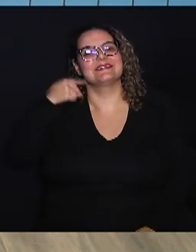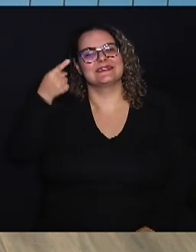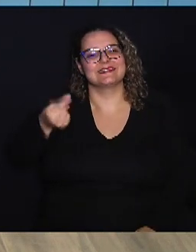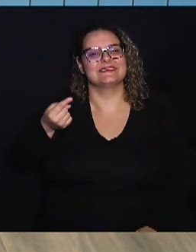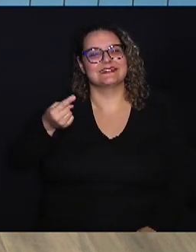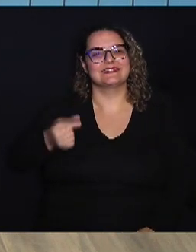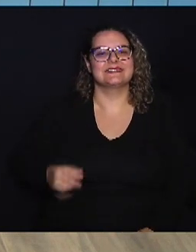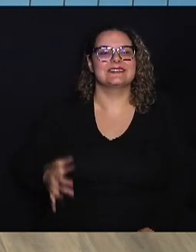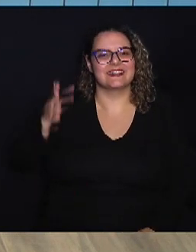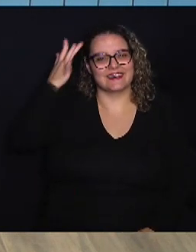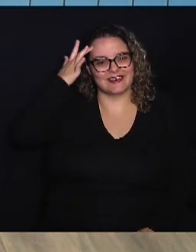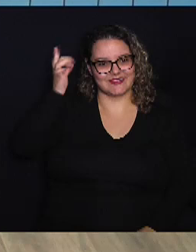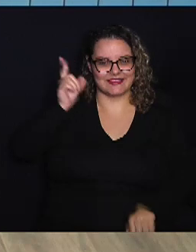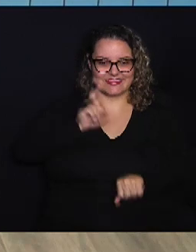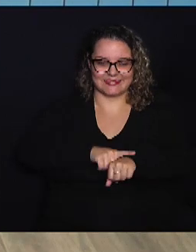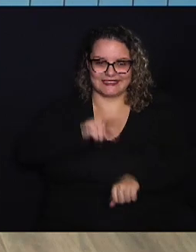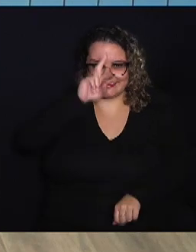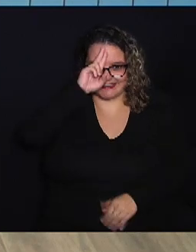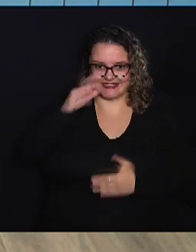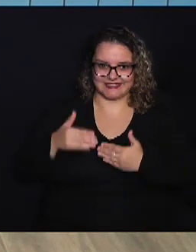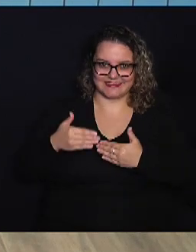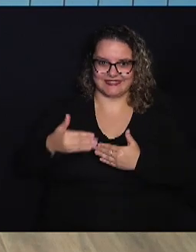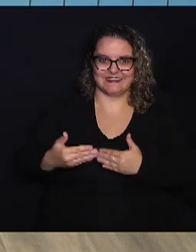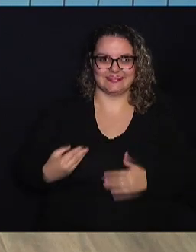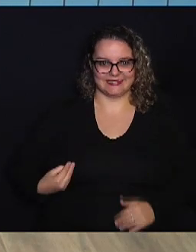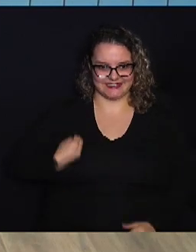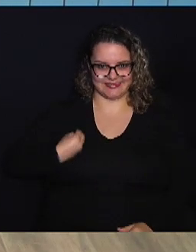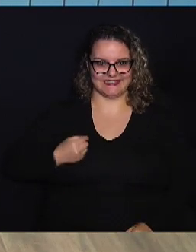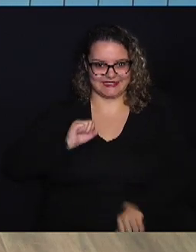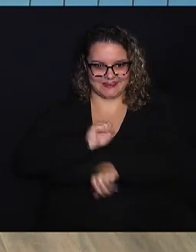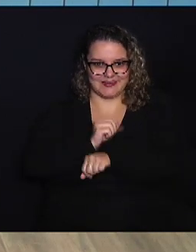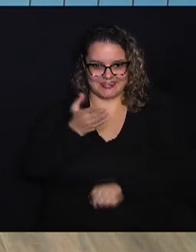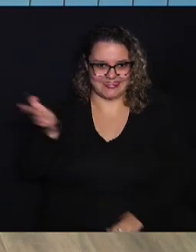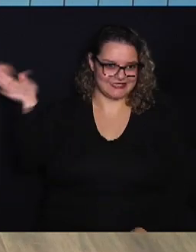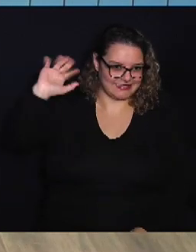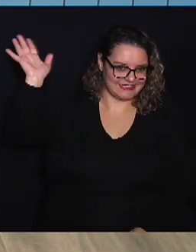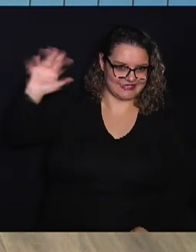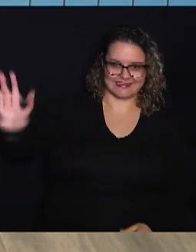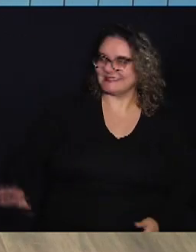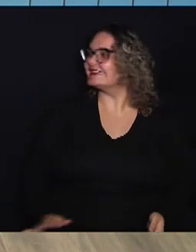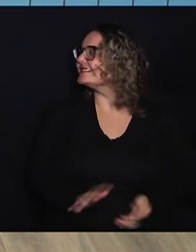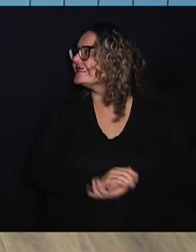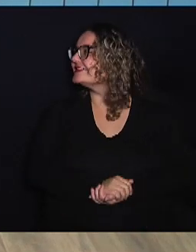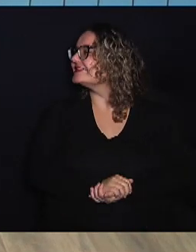e nos vemos amanhã a partir do meio-dia ao vivo. Te espero. Até lá. Tchau, tchau.